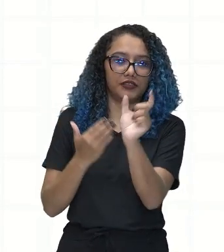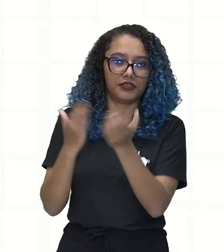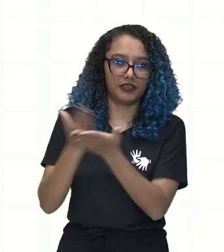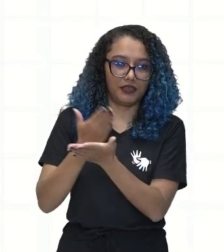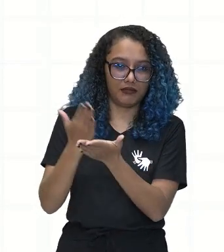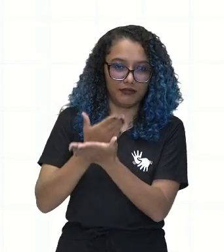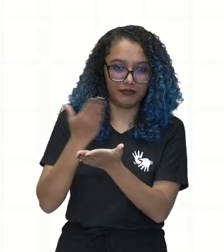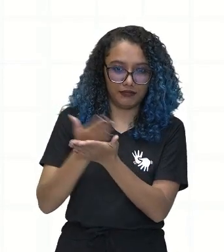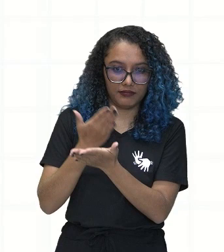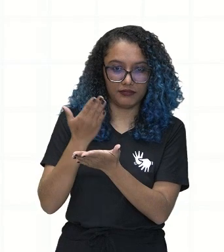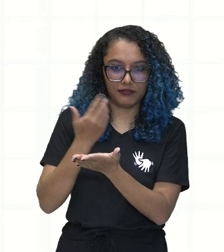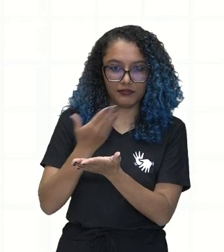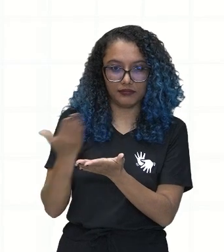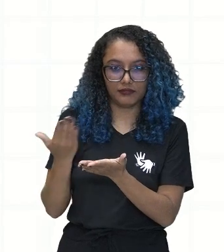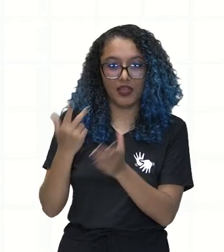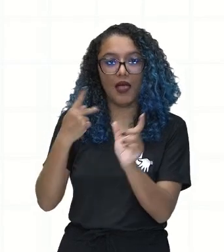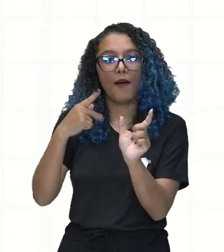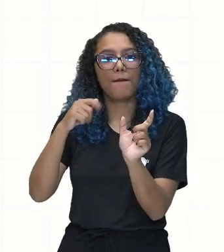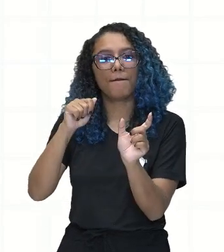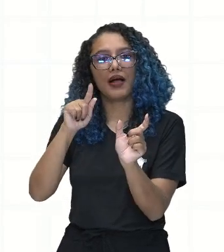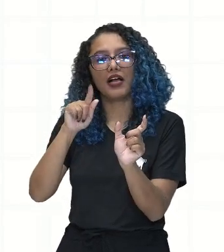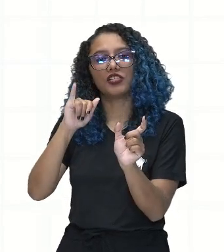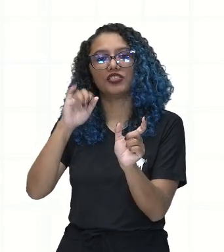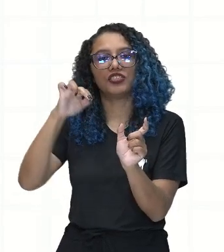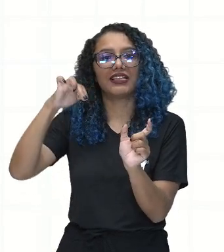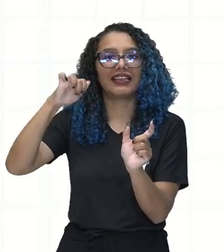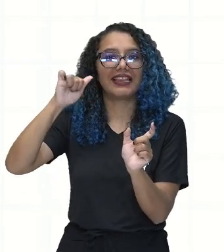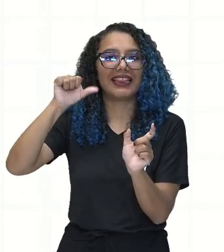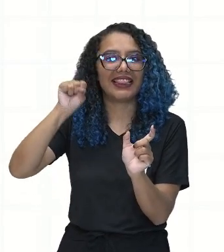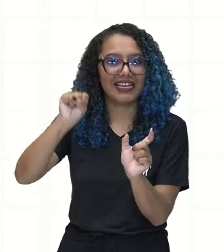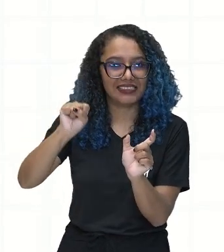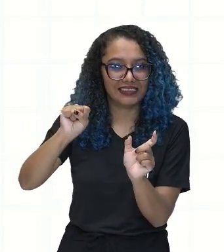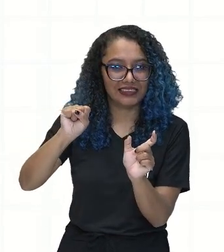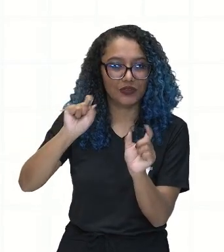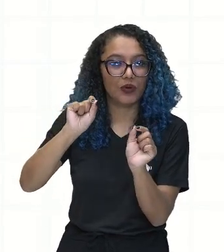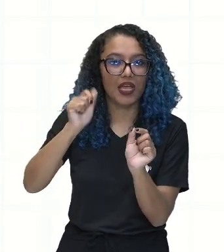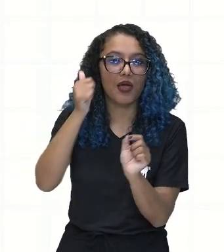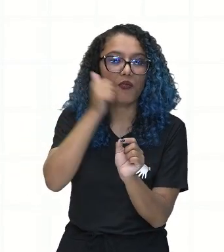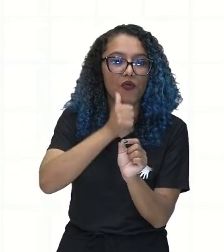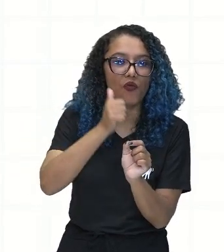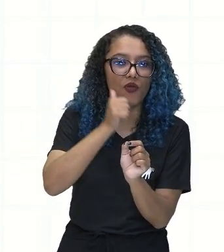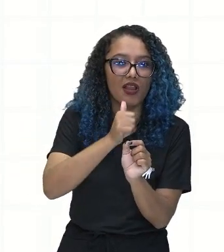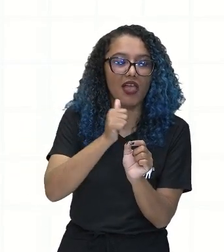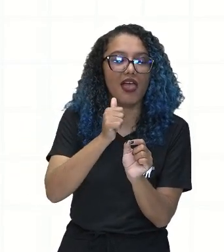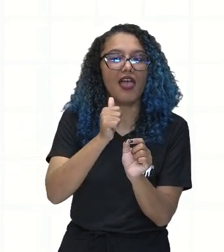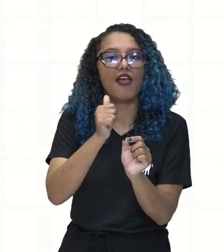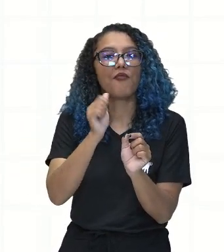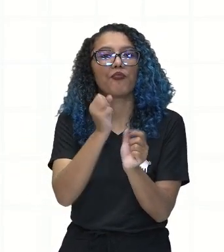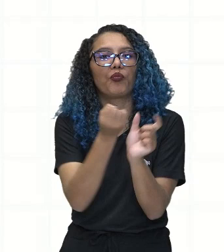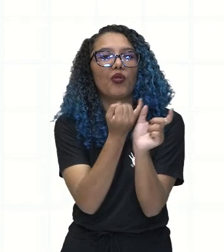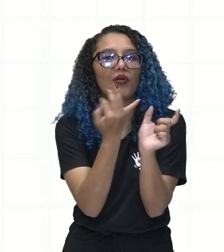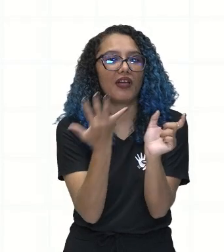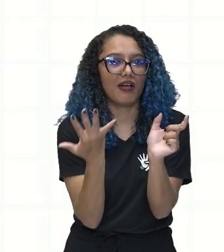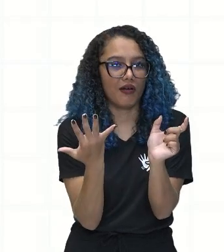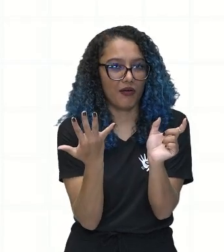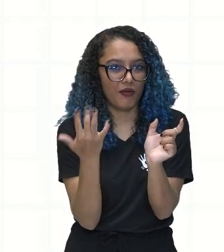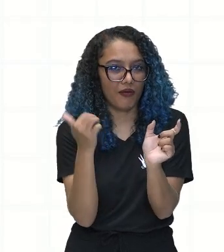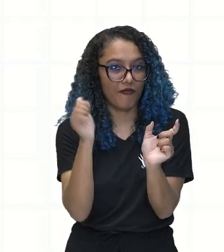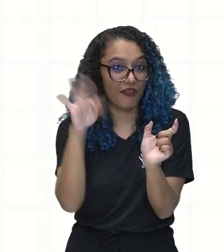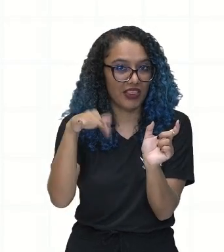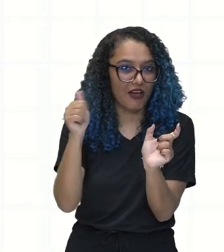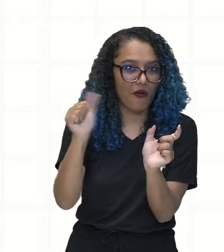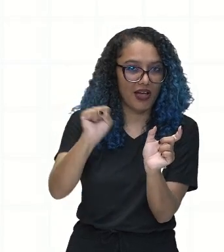isso? As páginas. Feminino, plural. As páginas. Nota que a